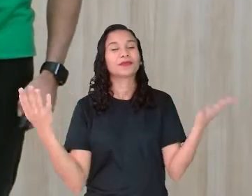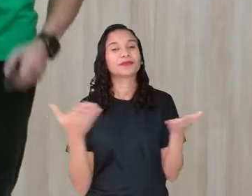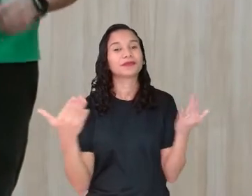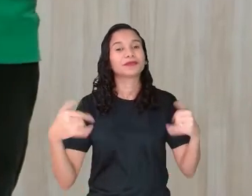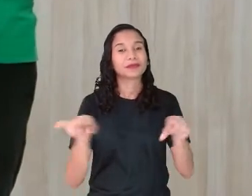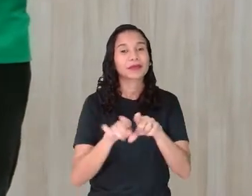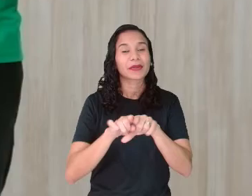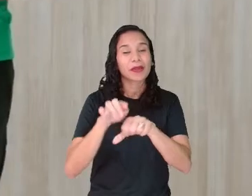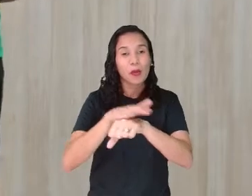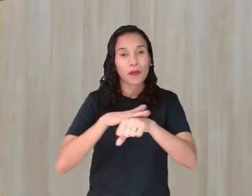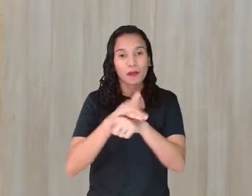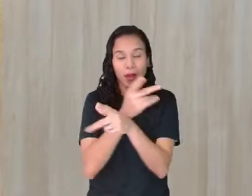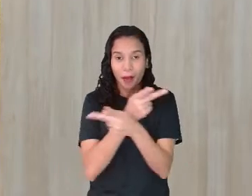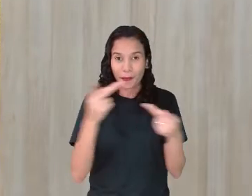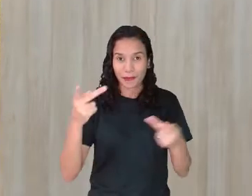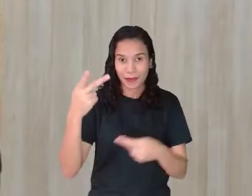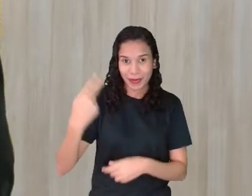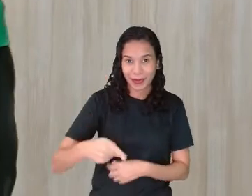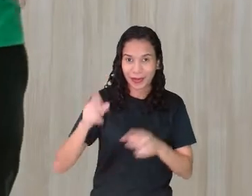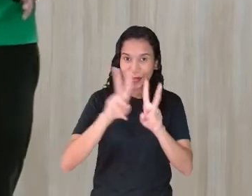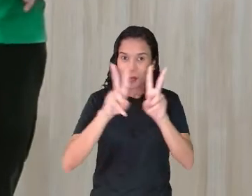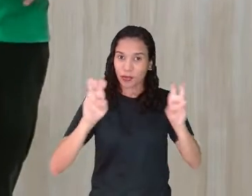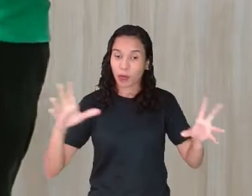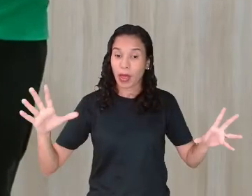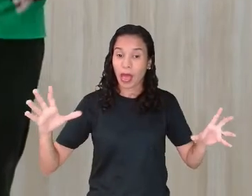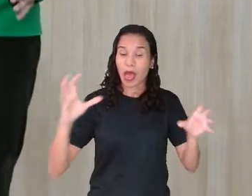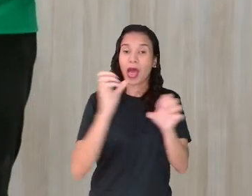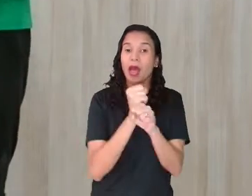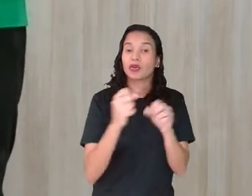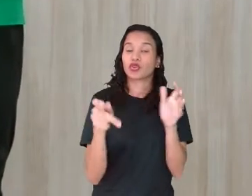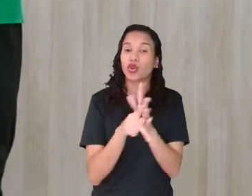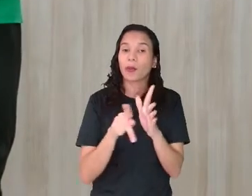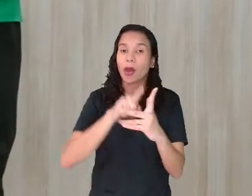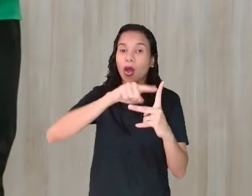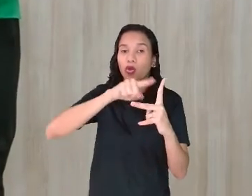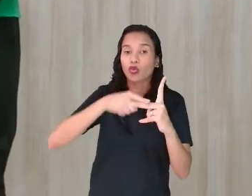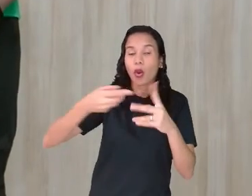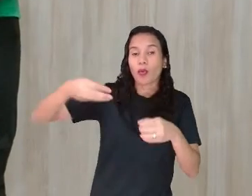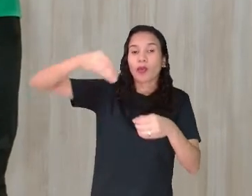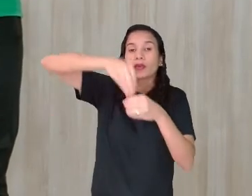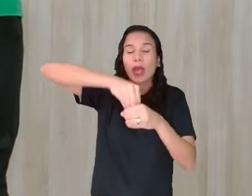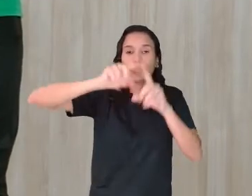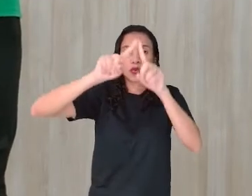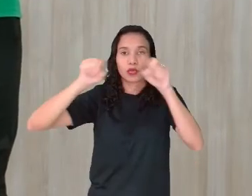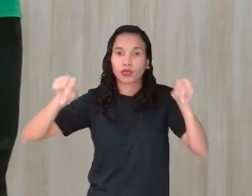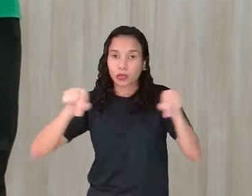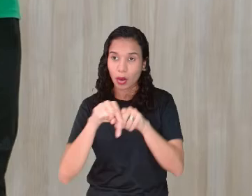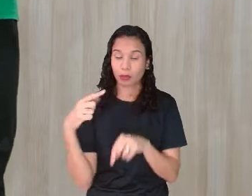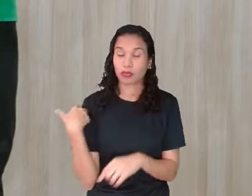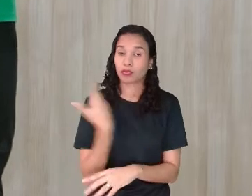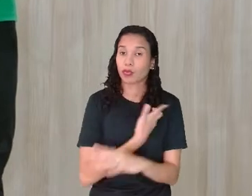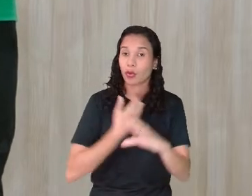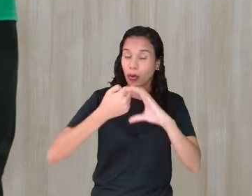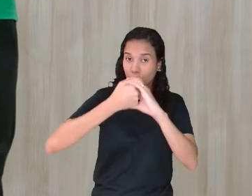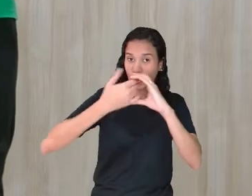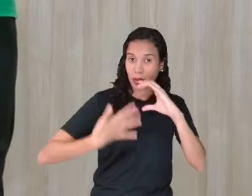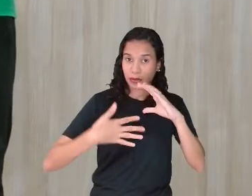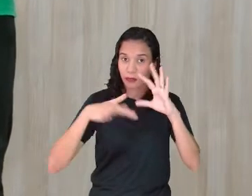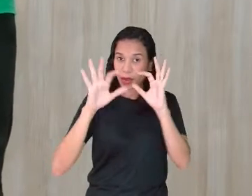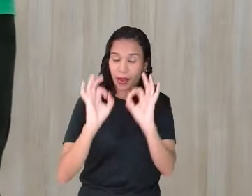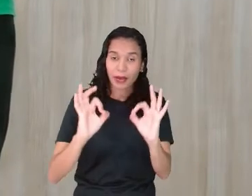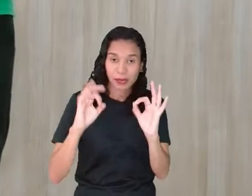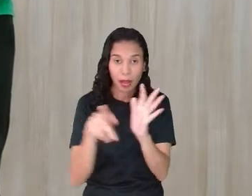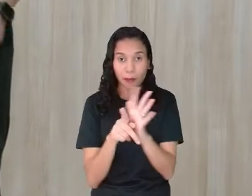eu quero falar para você aqui sobre a soma dos ângulos internos de um triângulo, só para a gente classificar aí, certo?